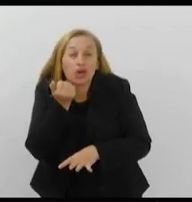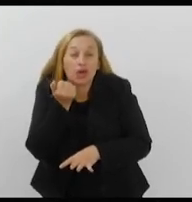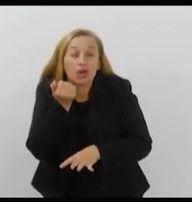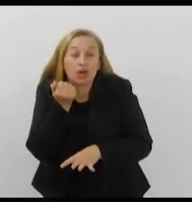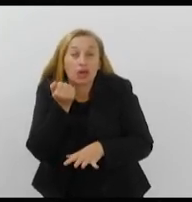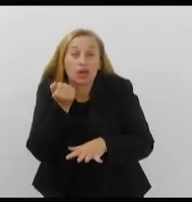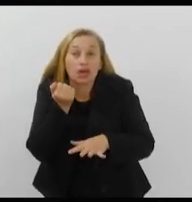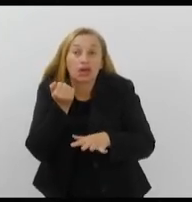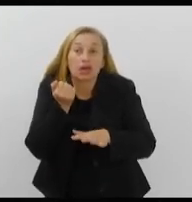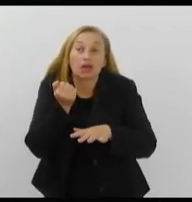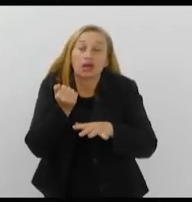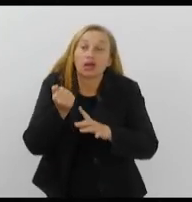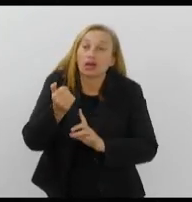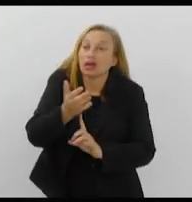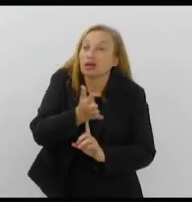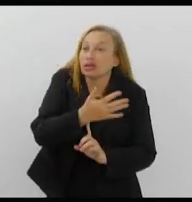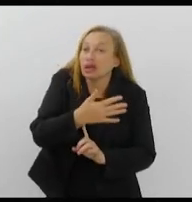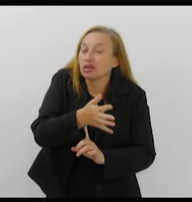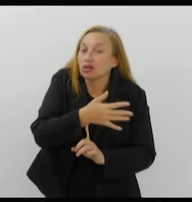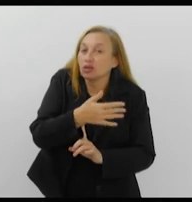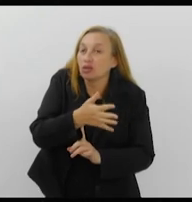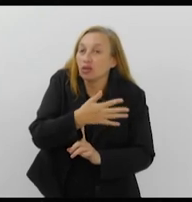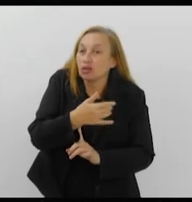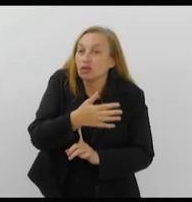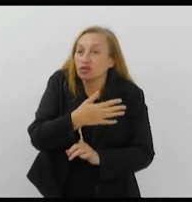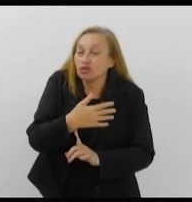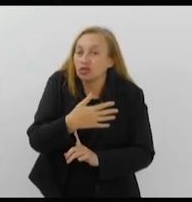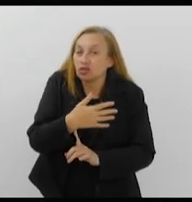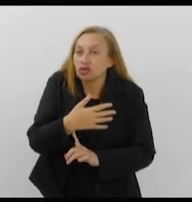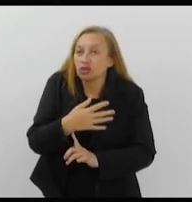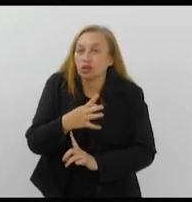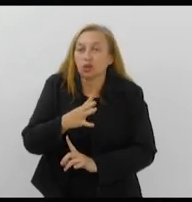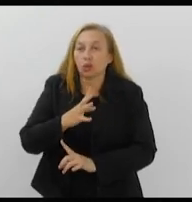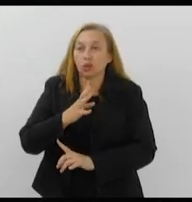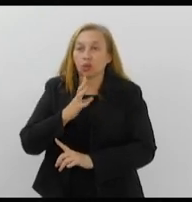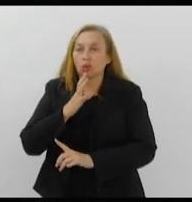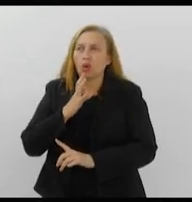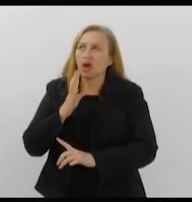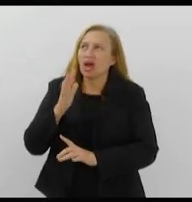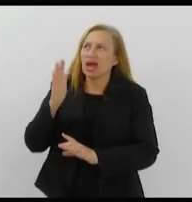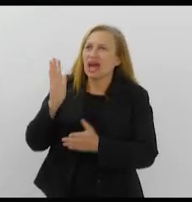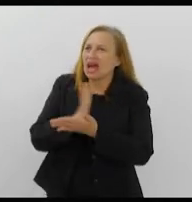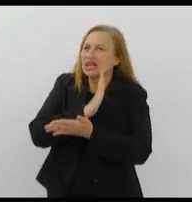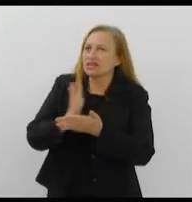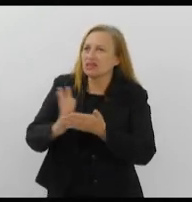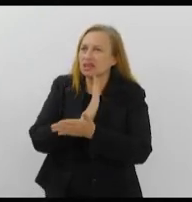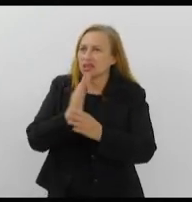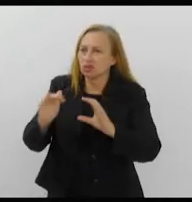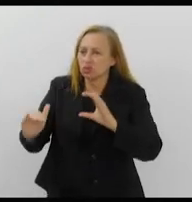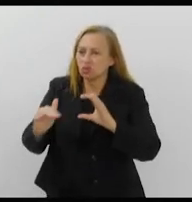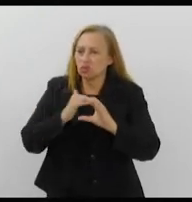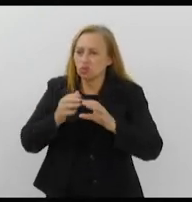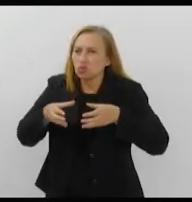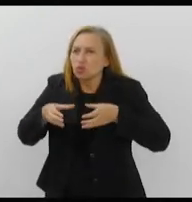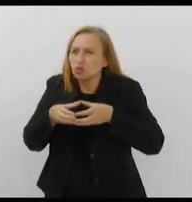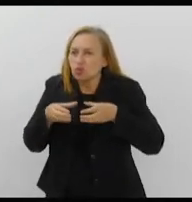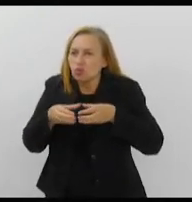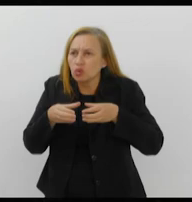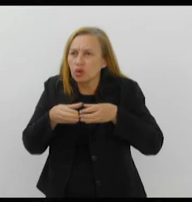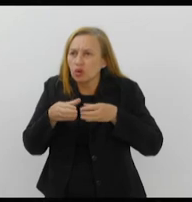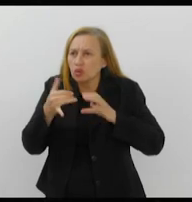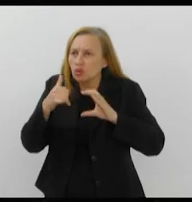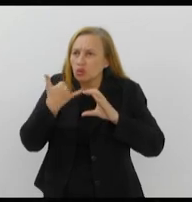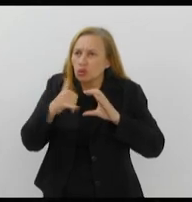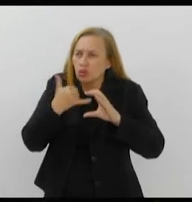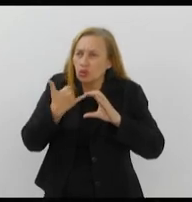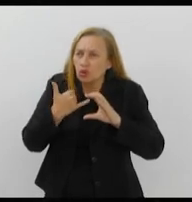tecnológicas, às vezes recebendo até no zap. A pessoa recebe num grupo de WhatsApp, às vezes um